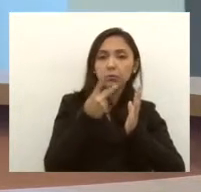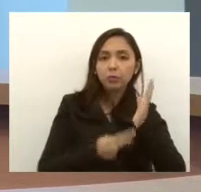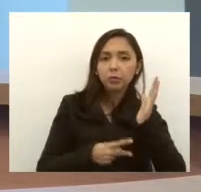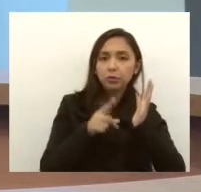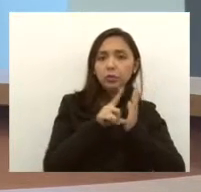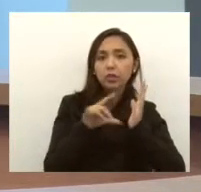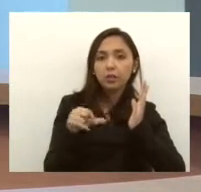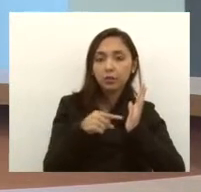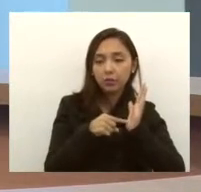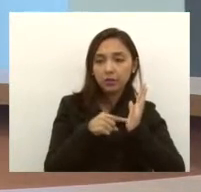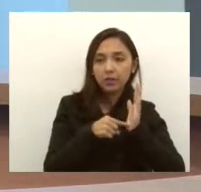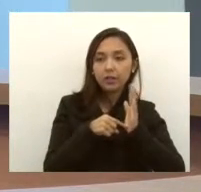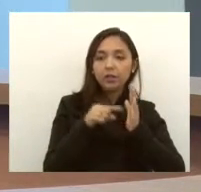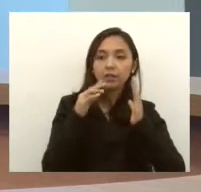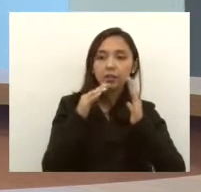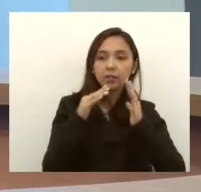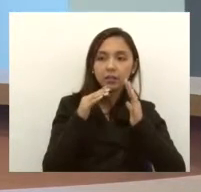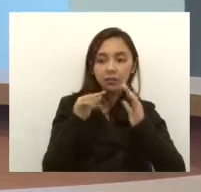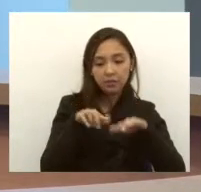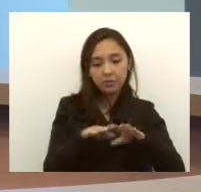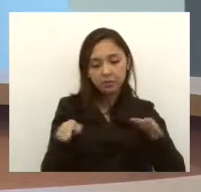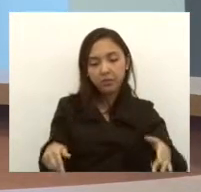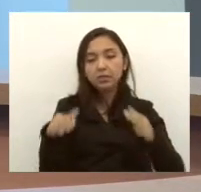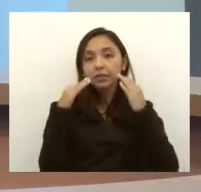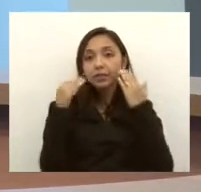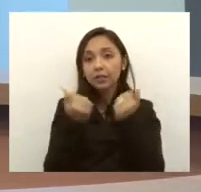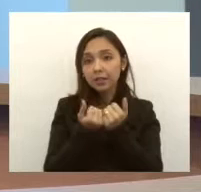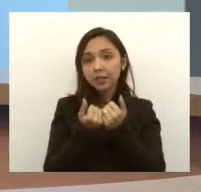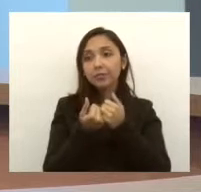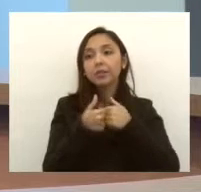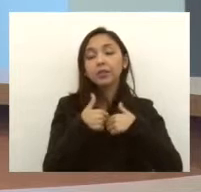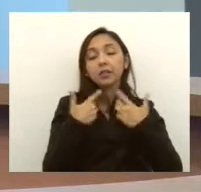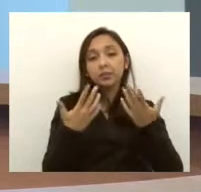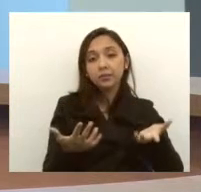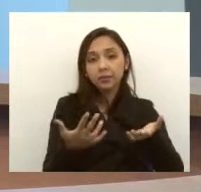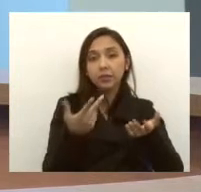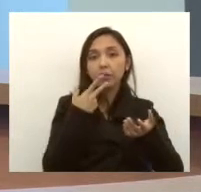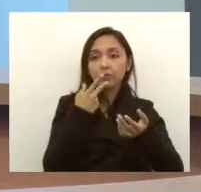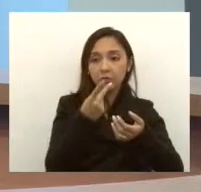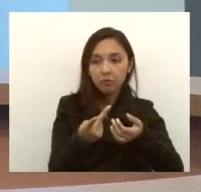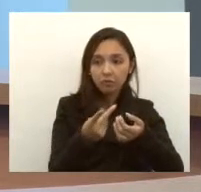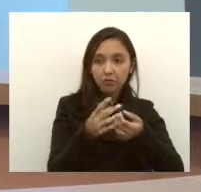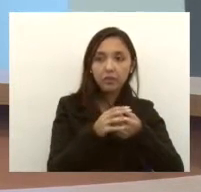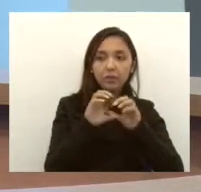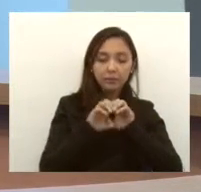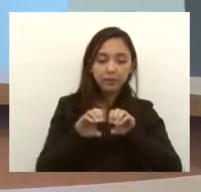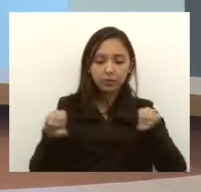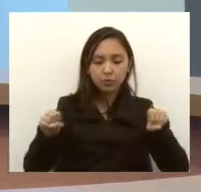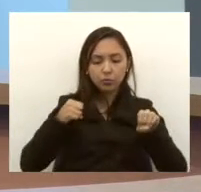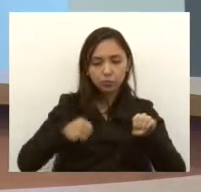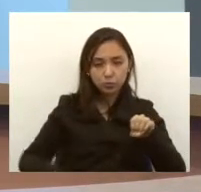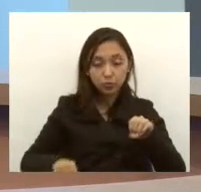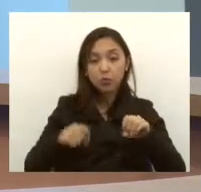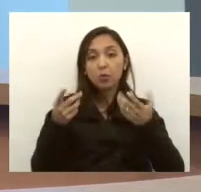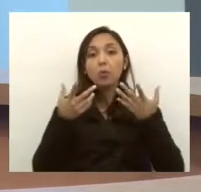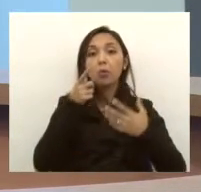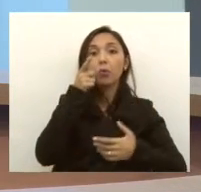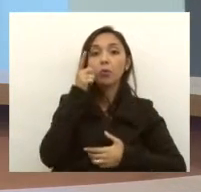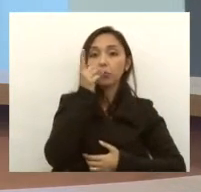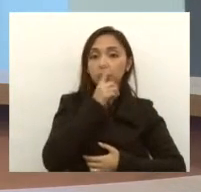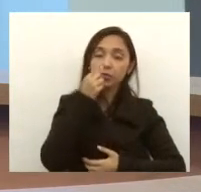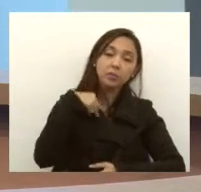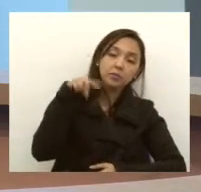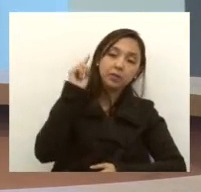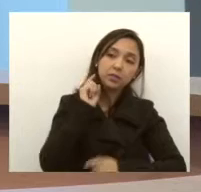lei da Câmara, da mesa da Câmara. Então, eu vou falar sobre esgoto. Eu tive uma reunião domingo